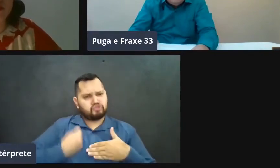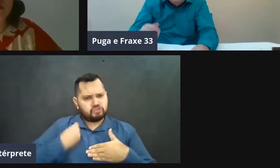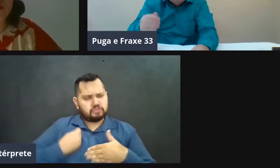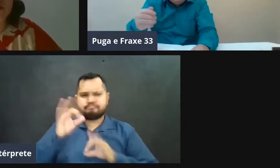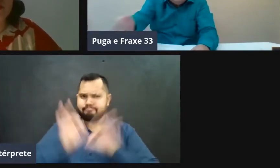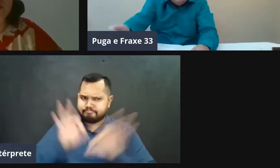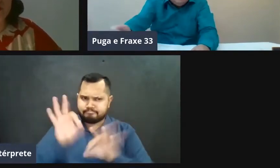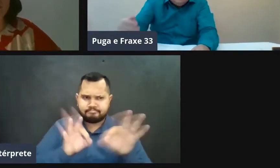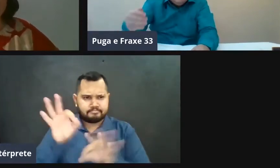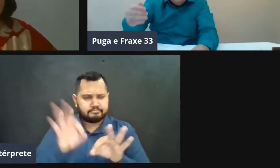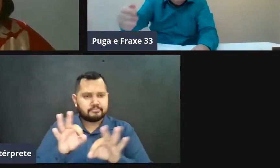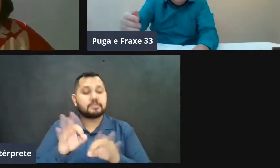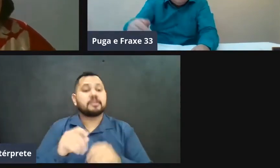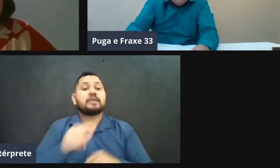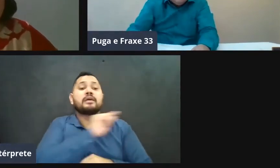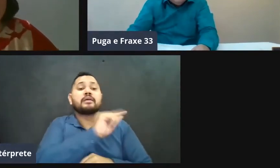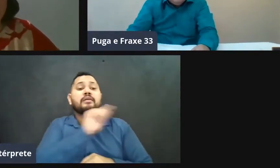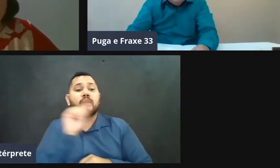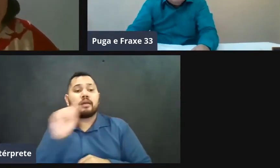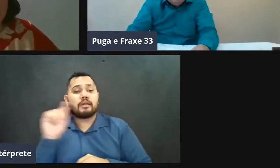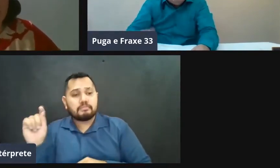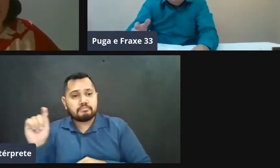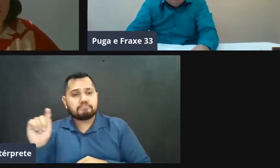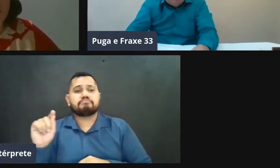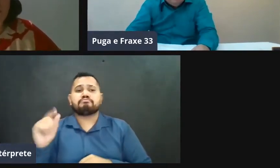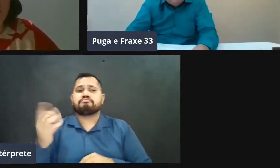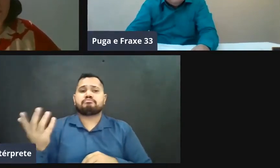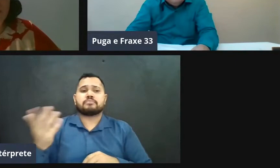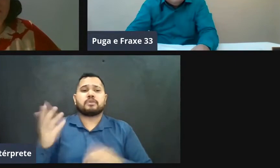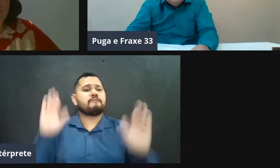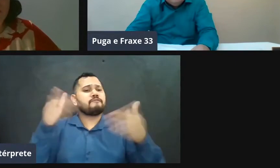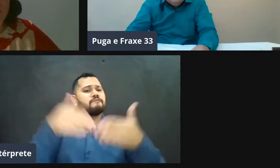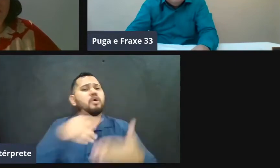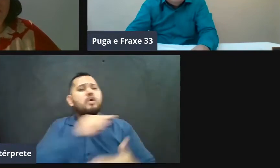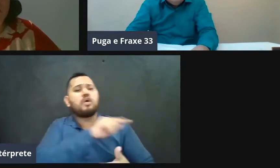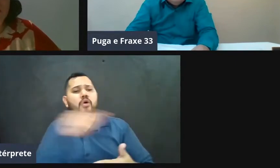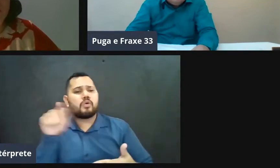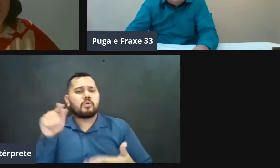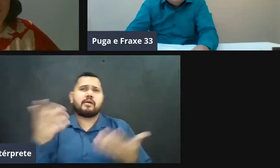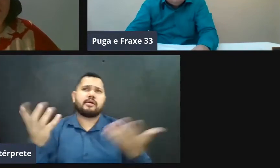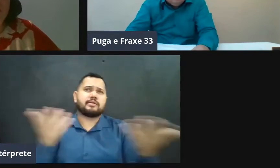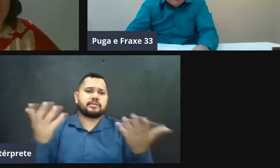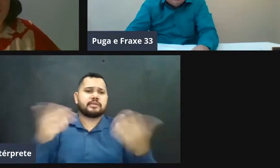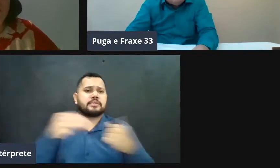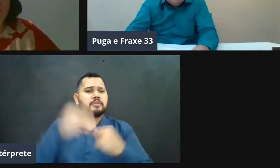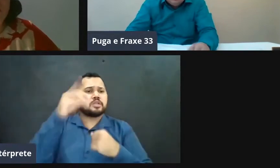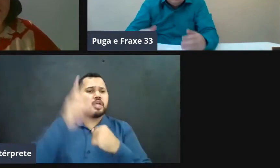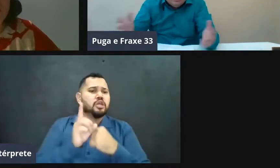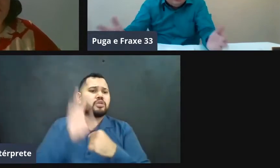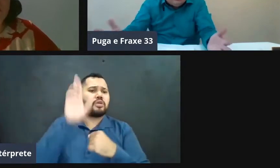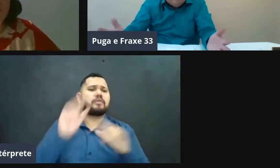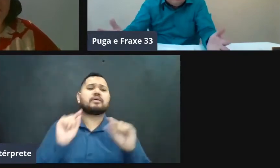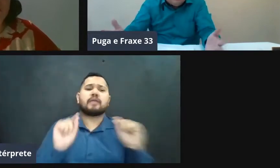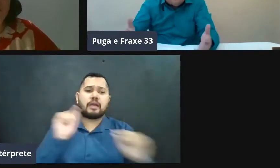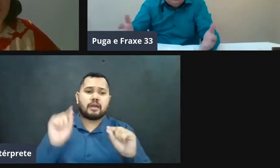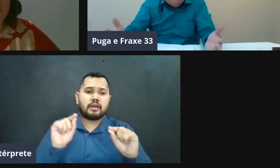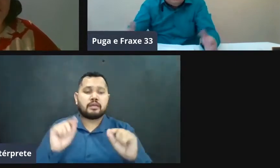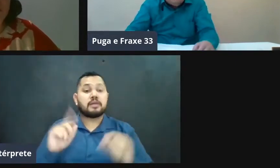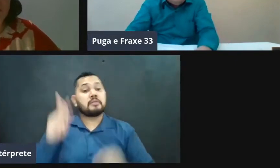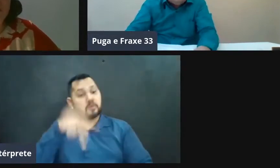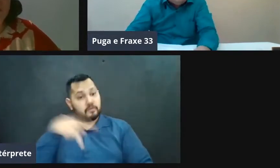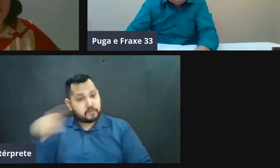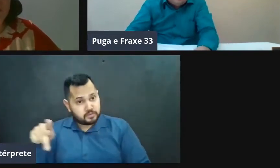oferta. Quem vai ser... qual é o foco dos mestrados e doutorados? Além dos